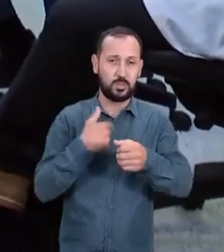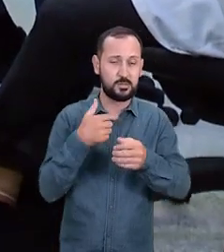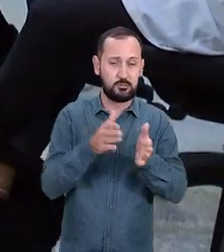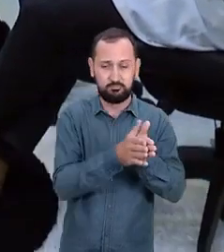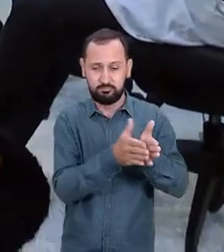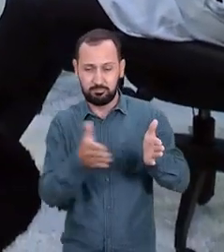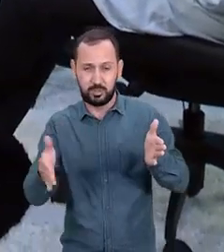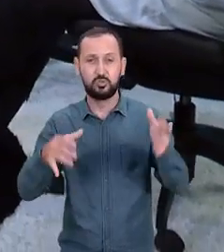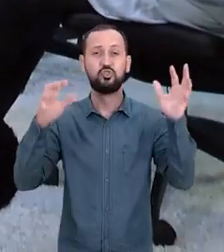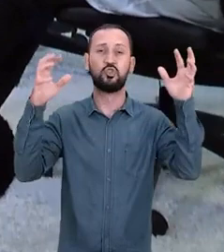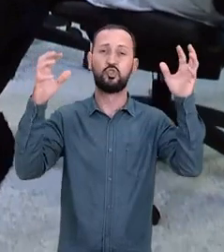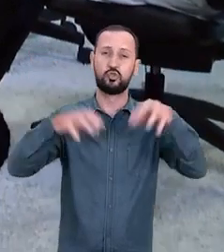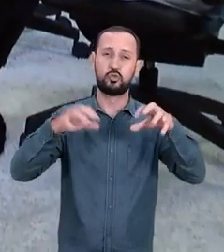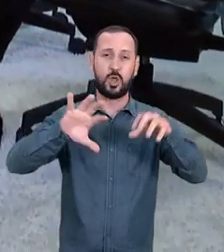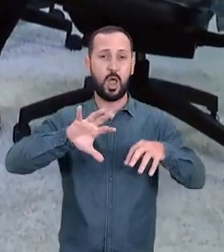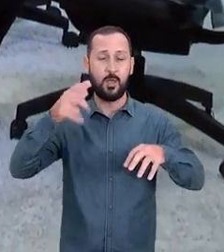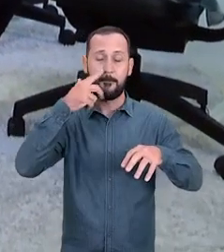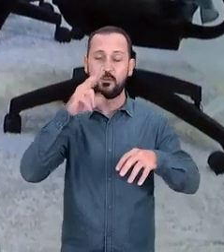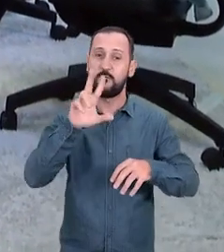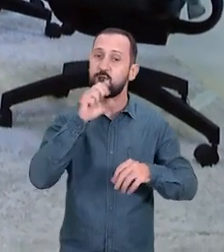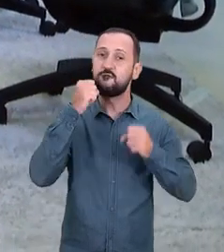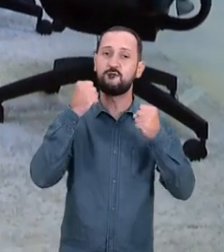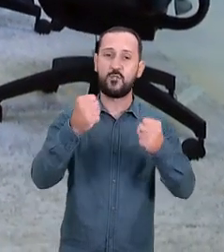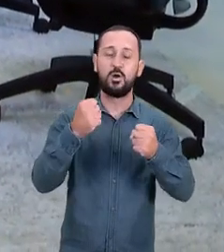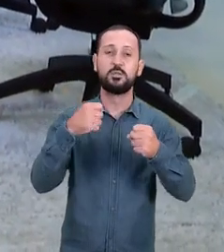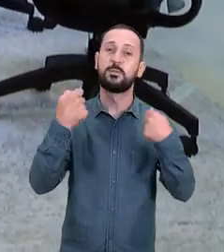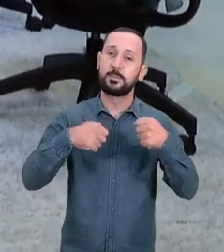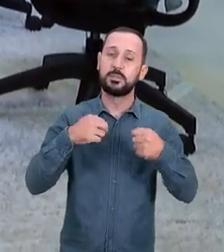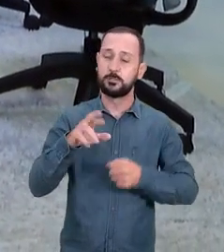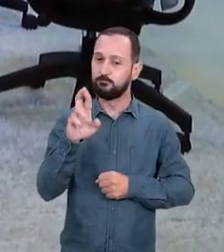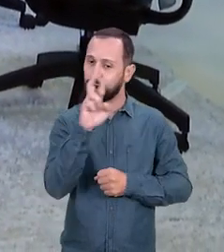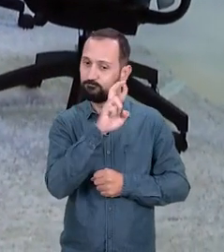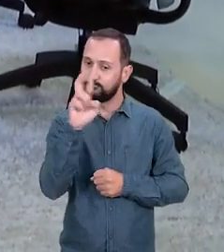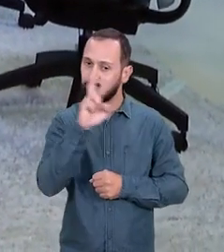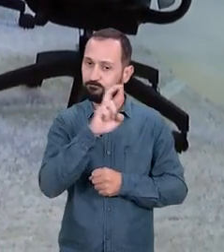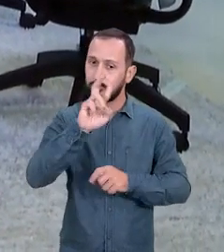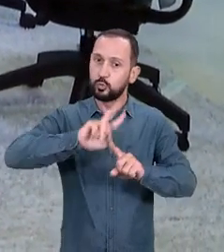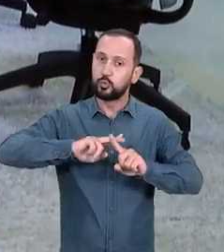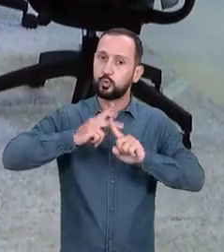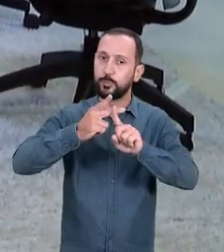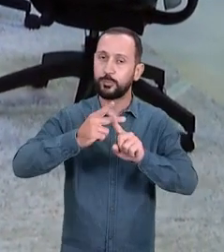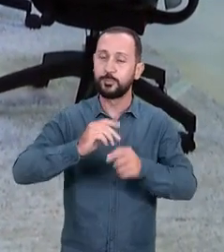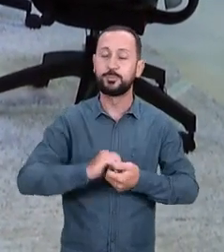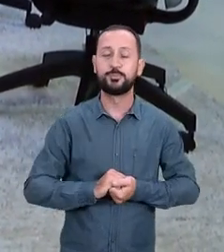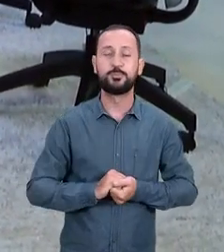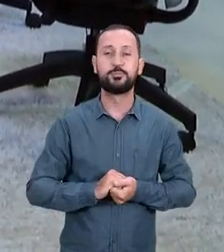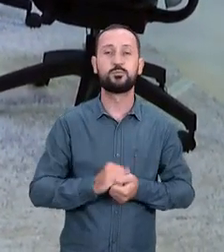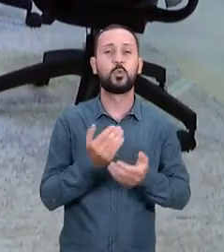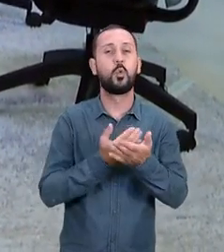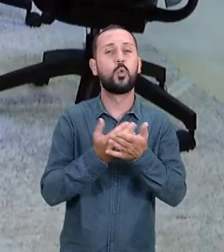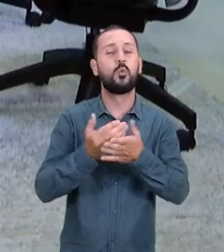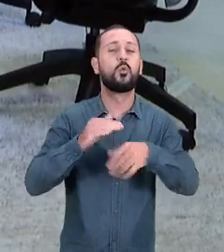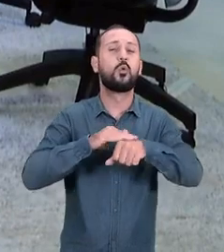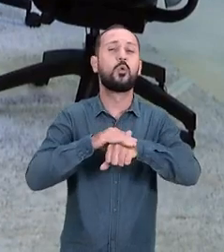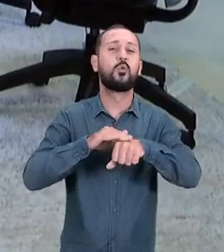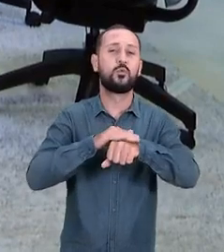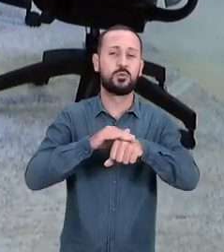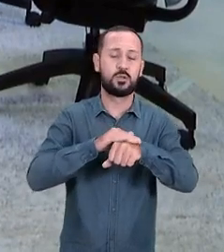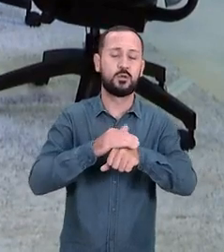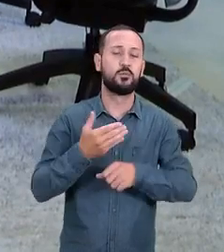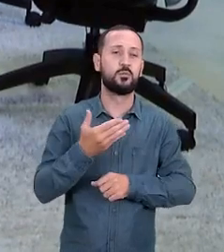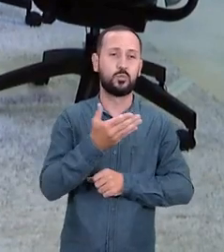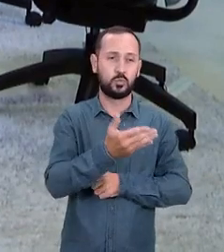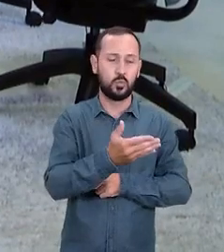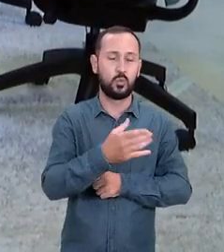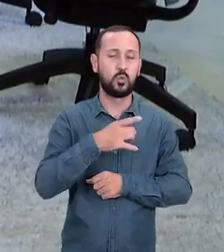do ano faz com que casos se intensifiquem e o monitoramento seja redobrado. Nós vamos conversar hoje no programa com o